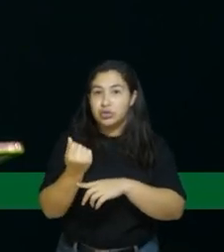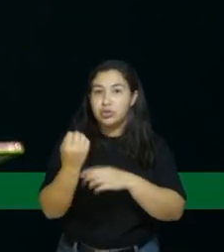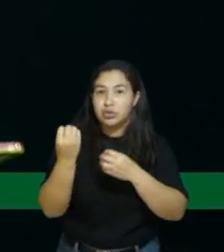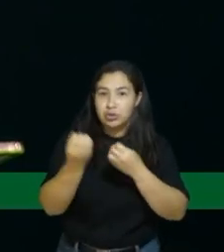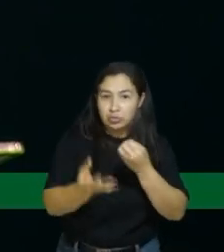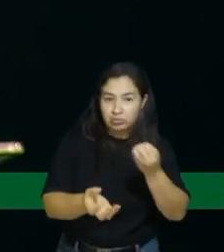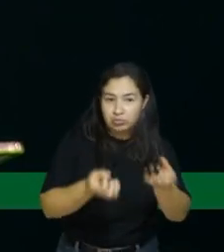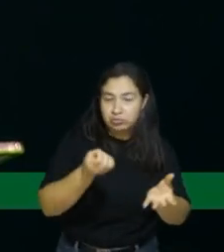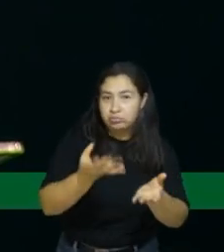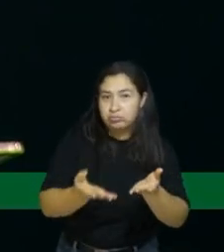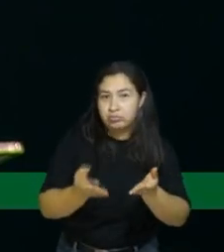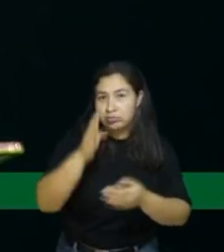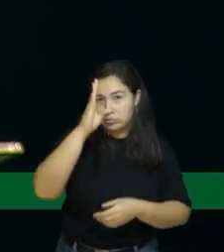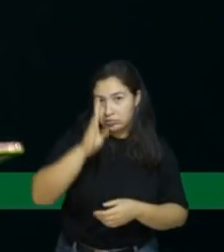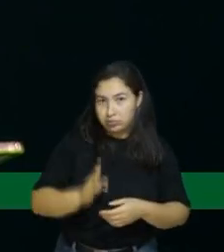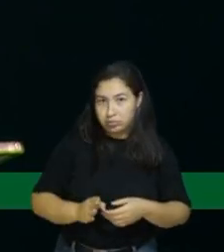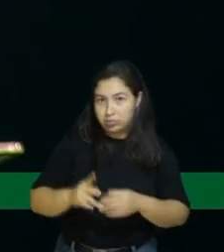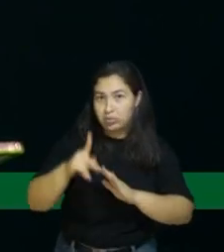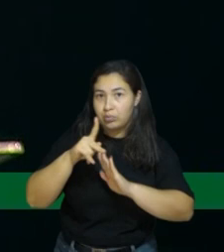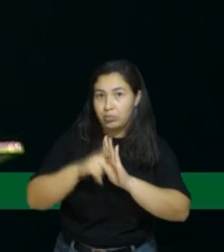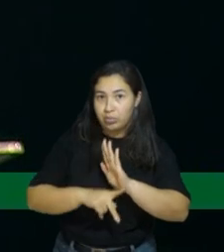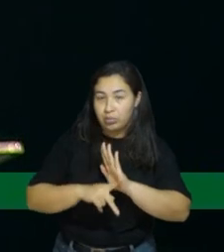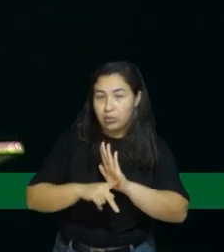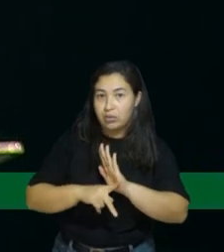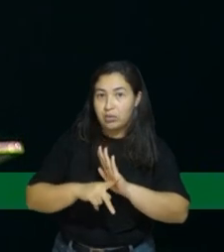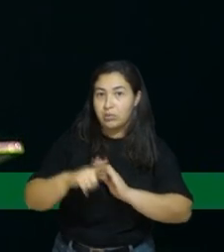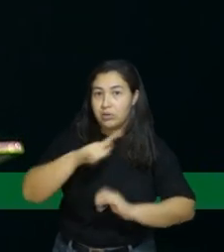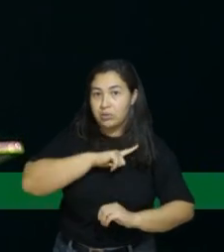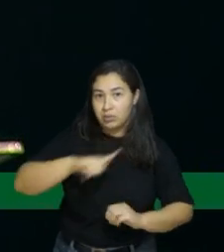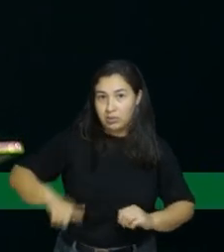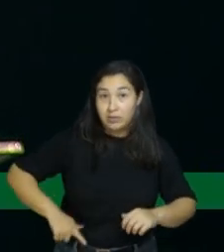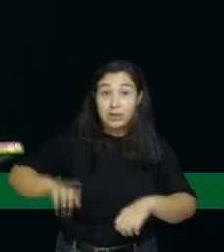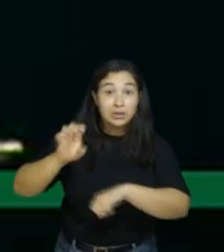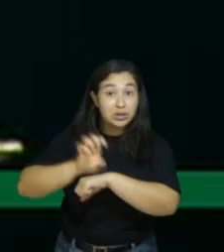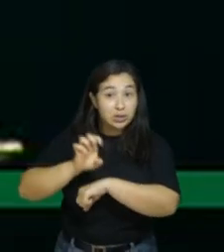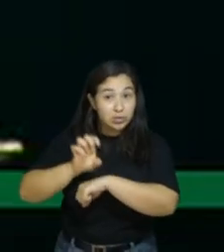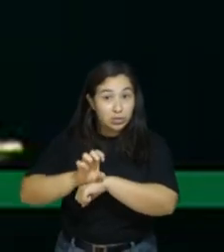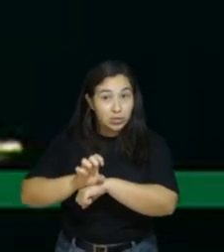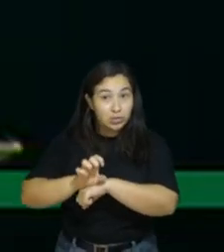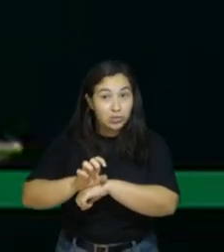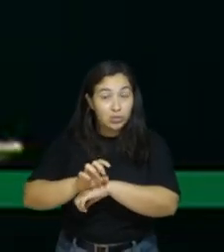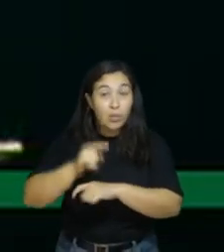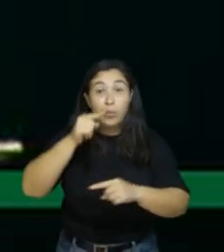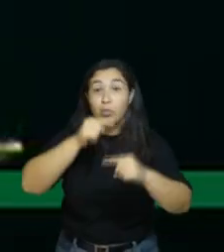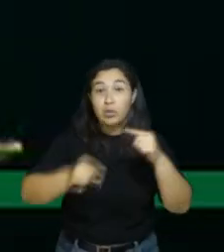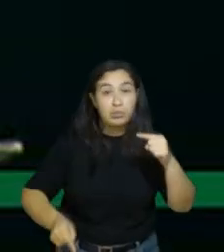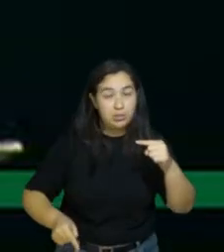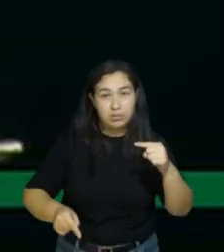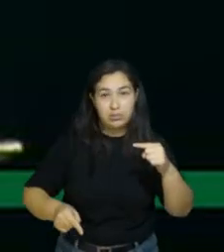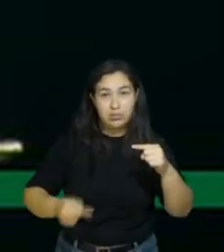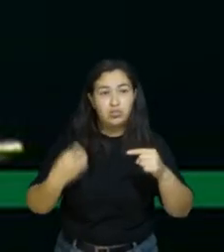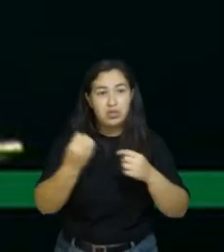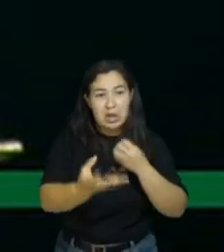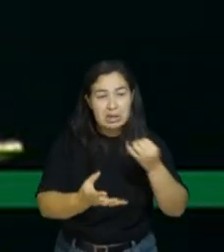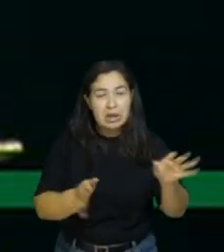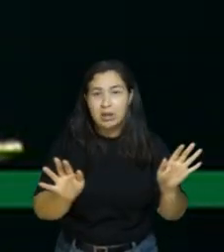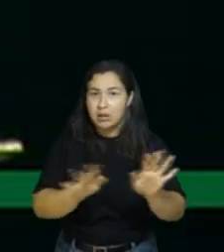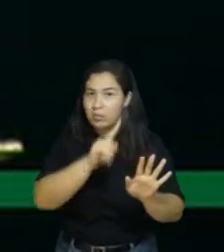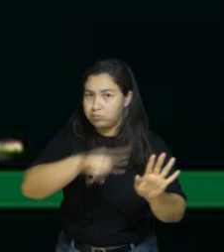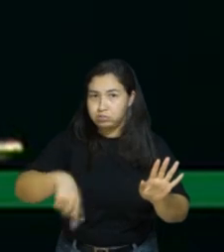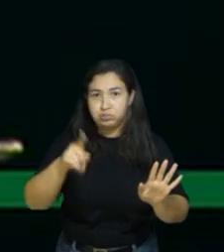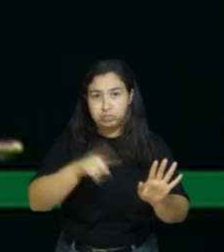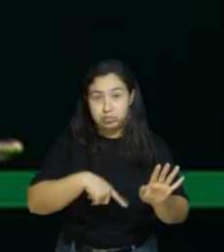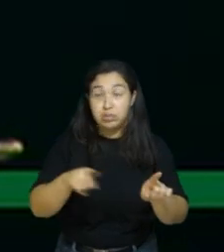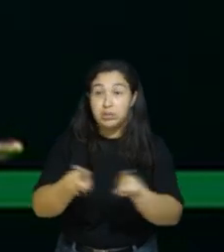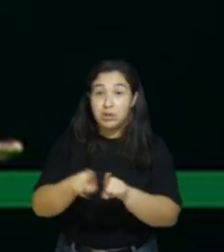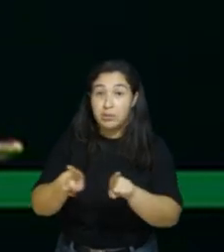e demais programas do governo estadual ficam impedidos também de tomar posse em encargo ou